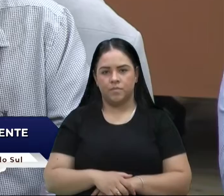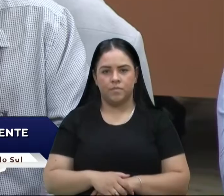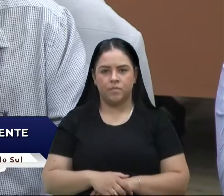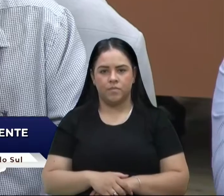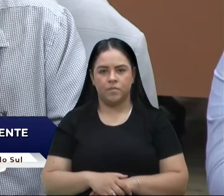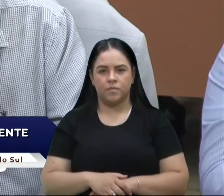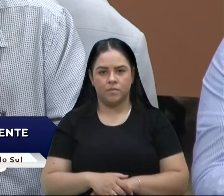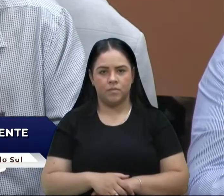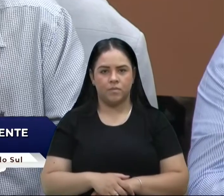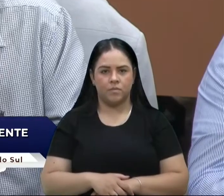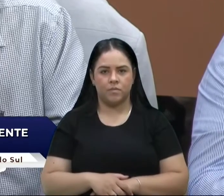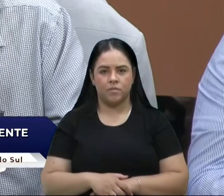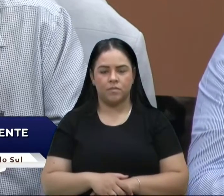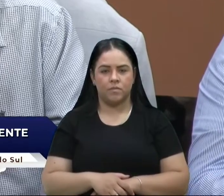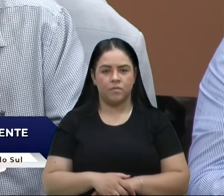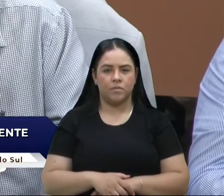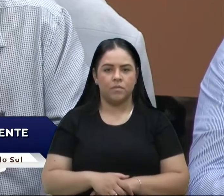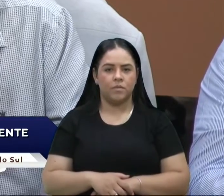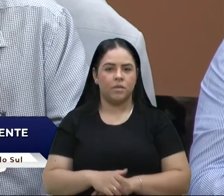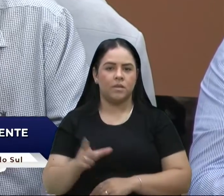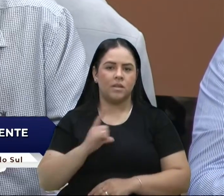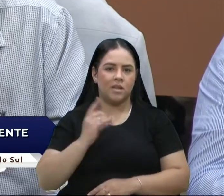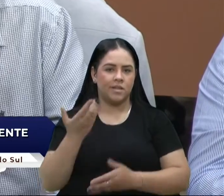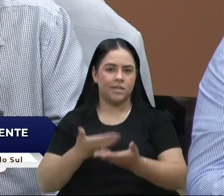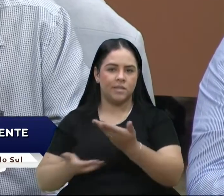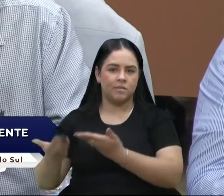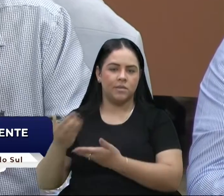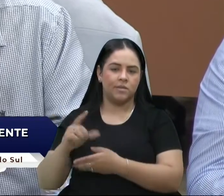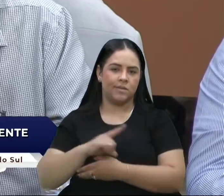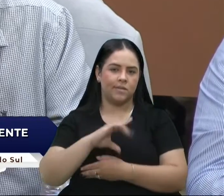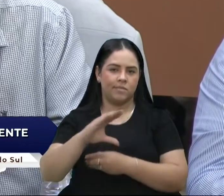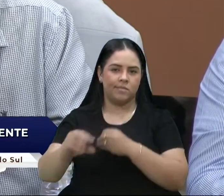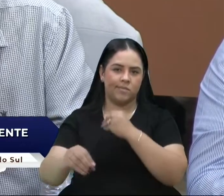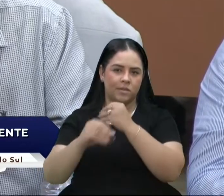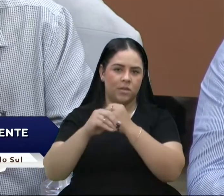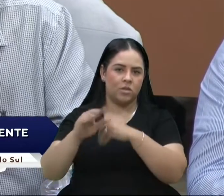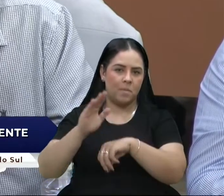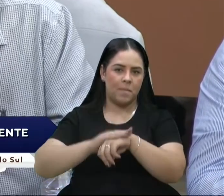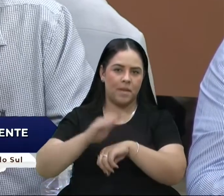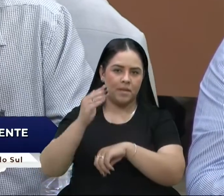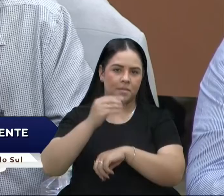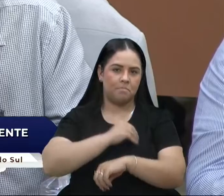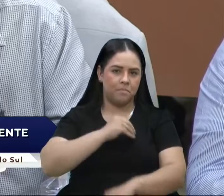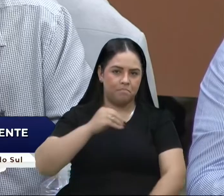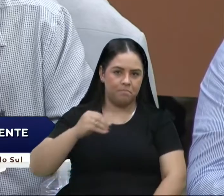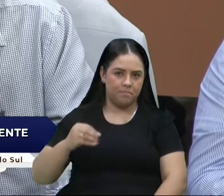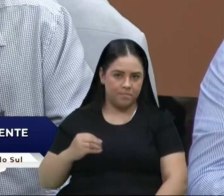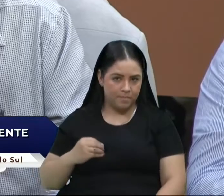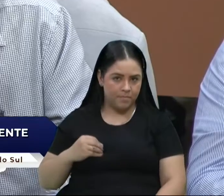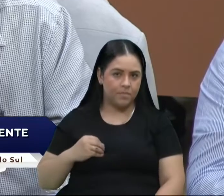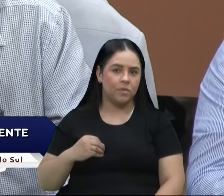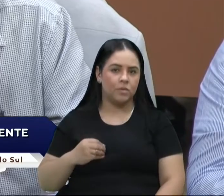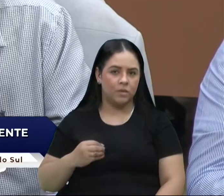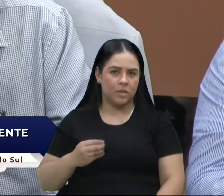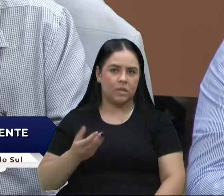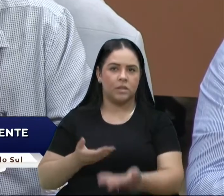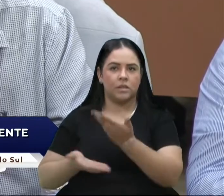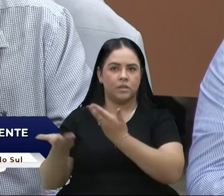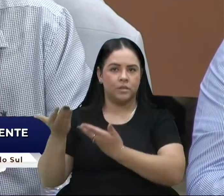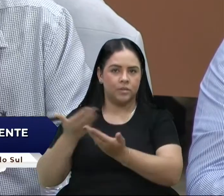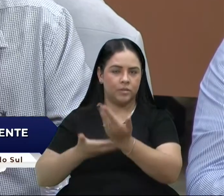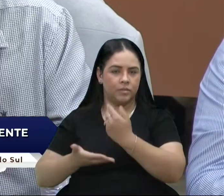para atenderem, né? Então, teve um incremento de médicos nos atendimentos.